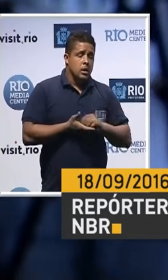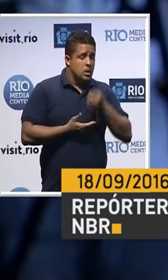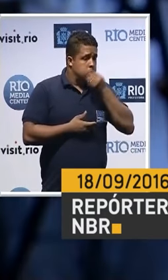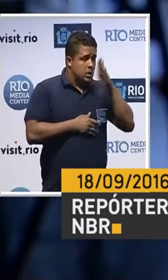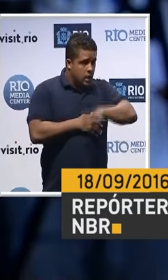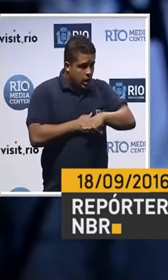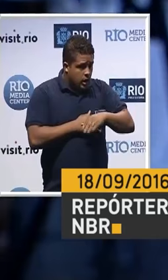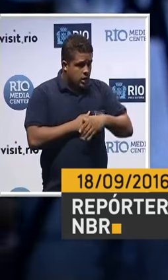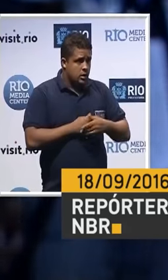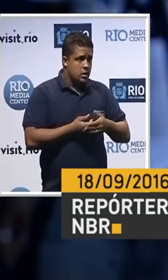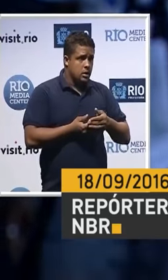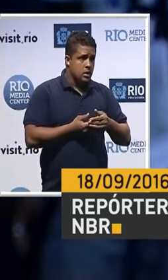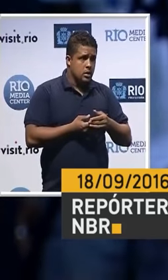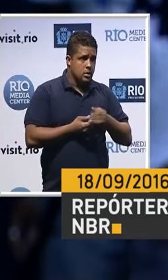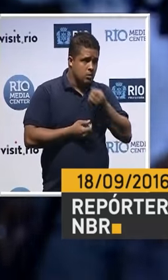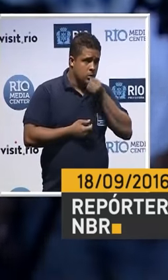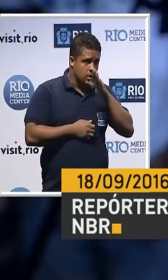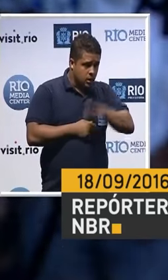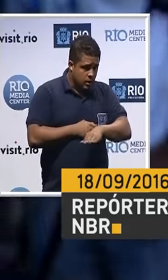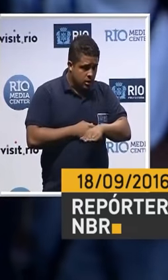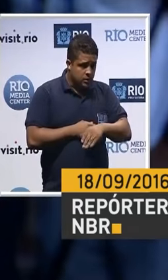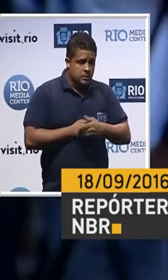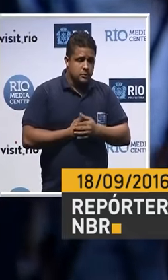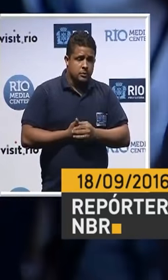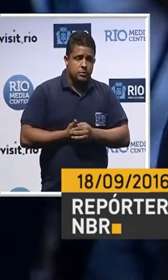Boa tarde, ministro. Boa tarde.